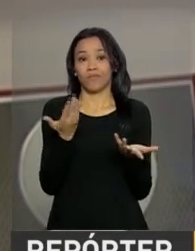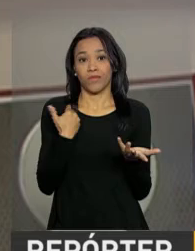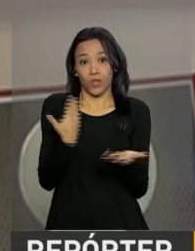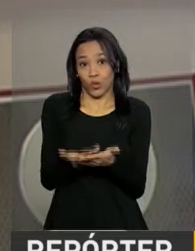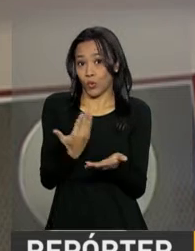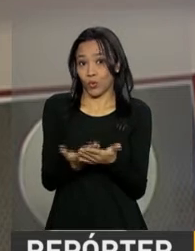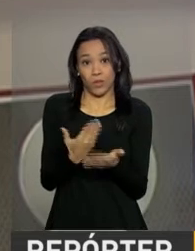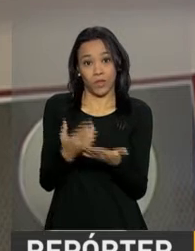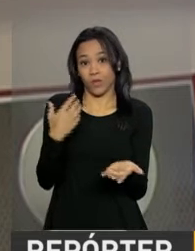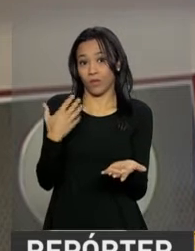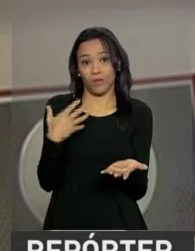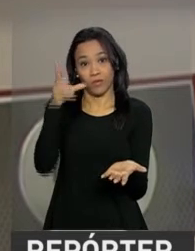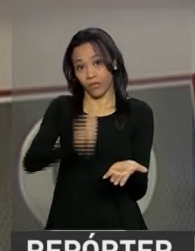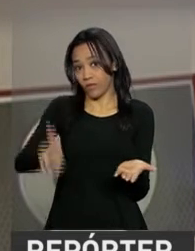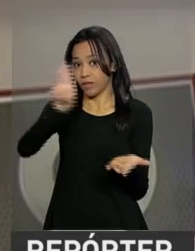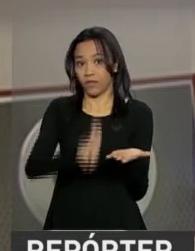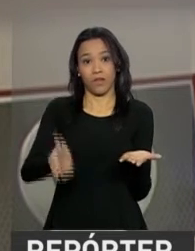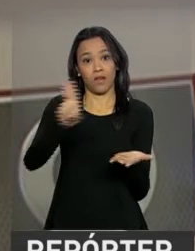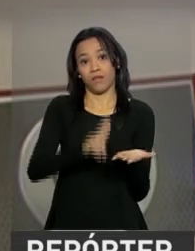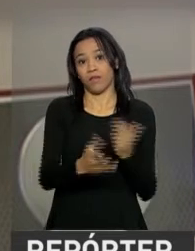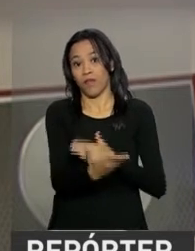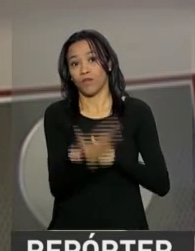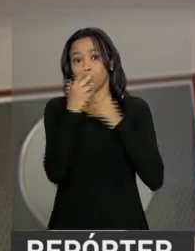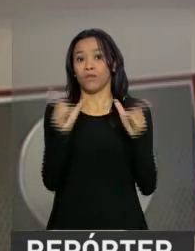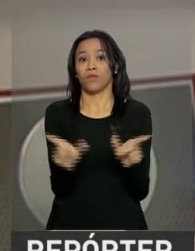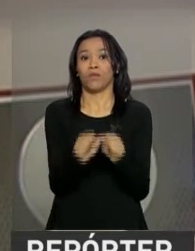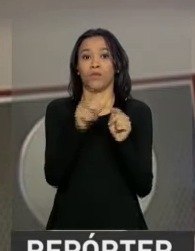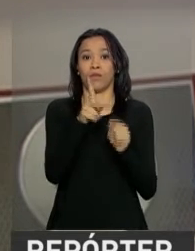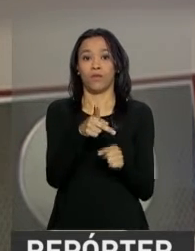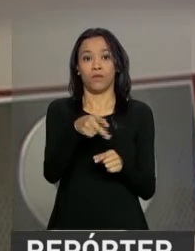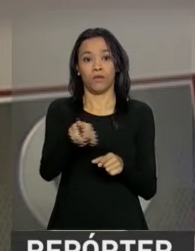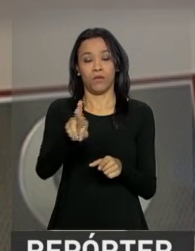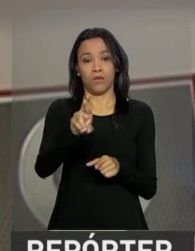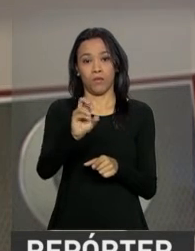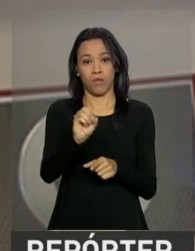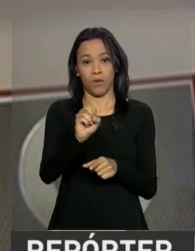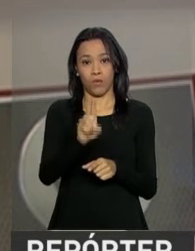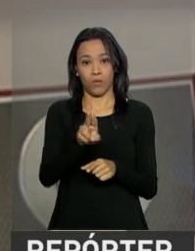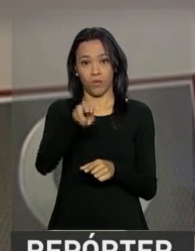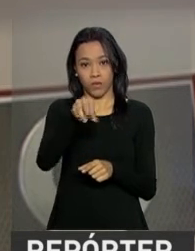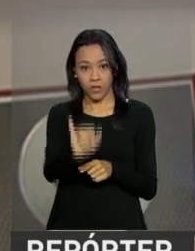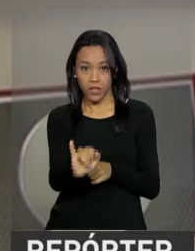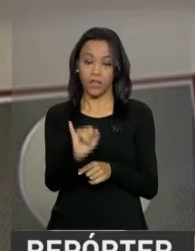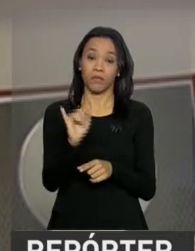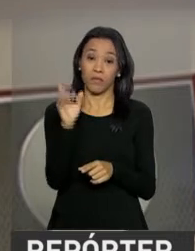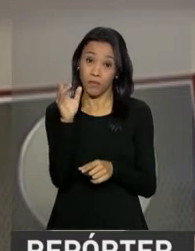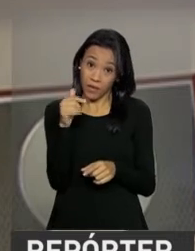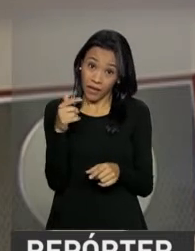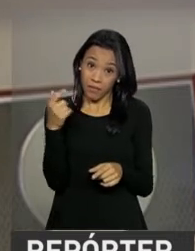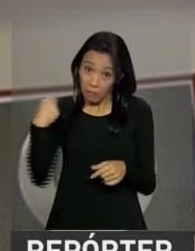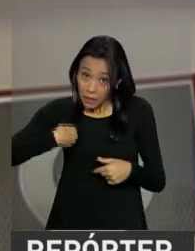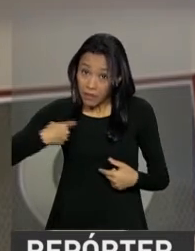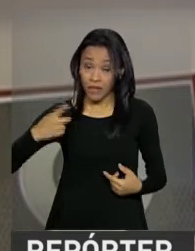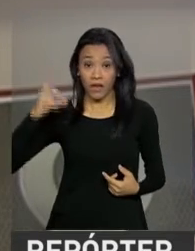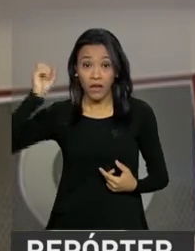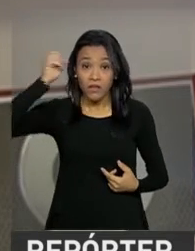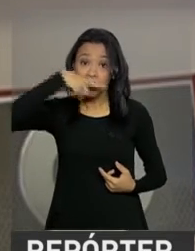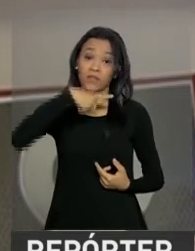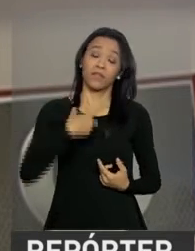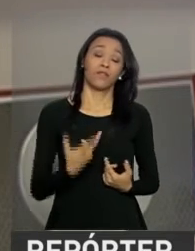universidade porque ainda financeiramente seria difícil de eu